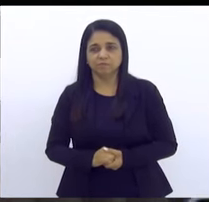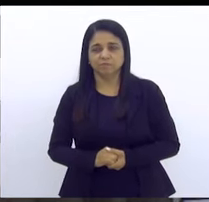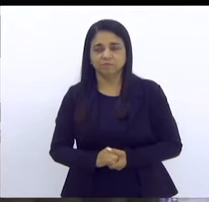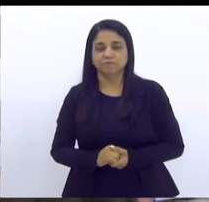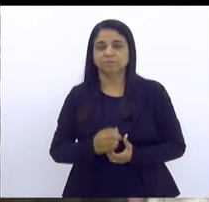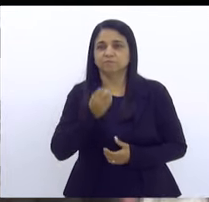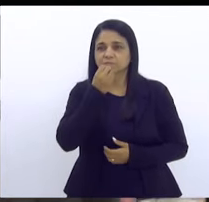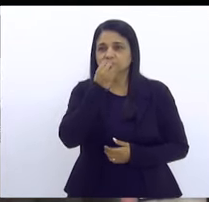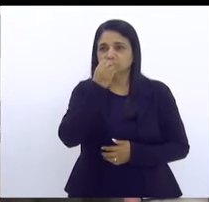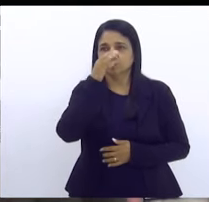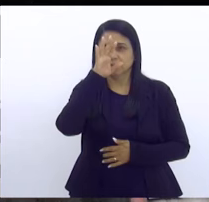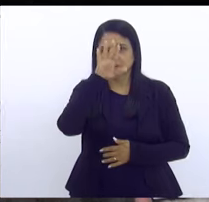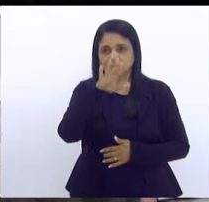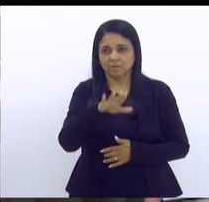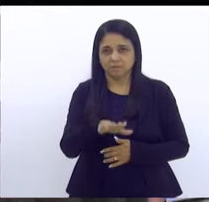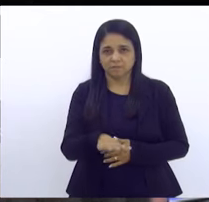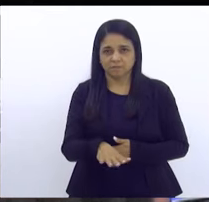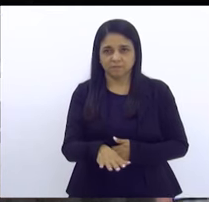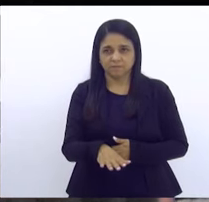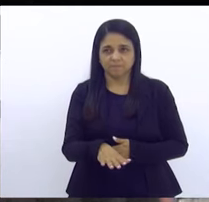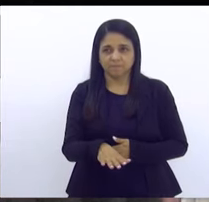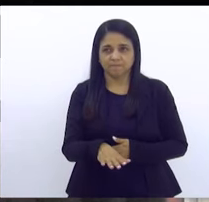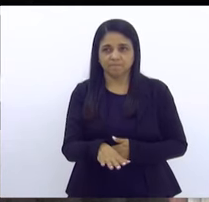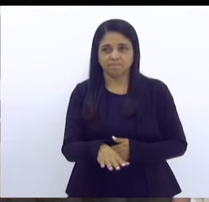Boa tarde.